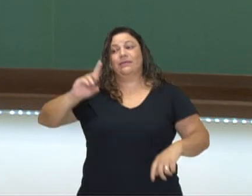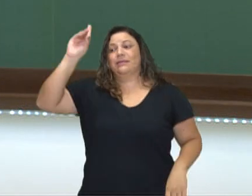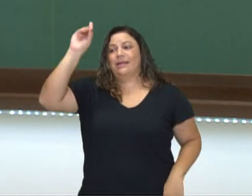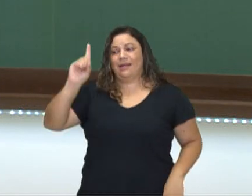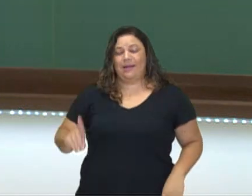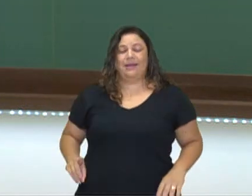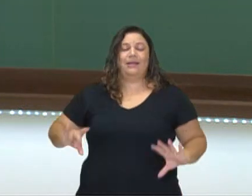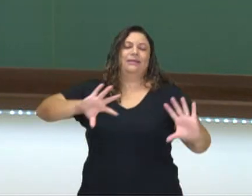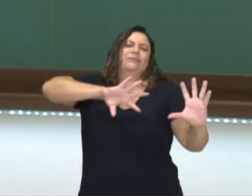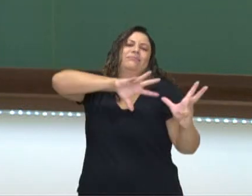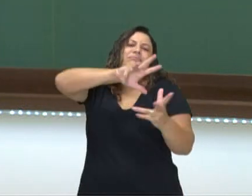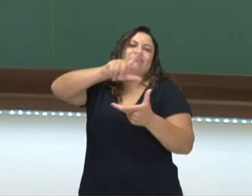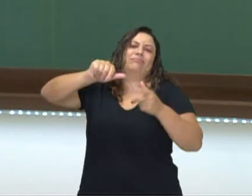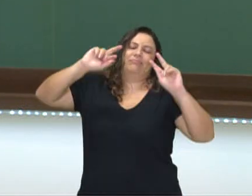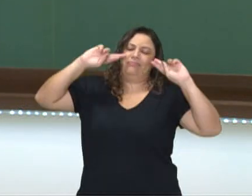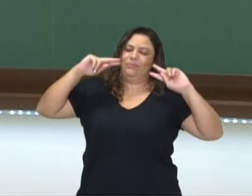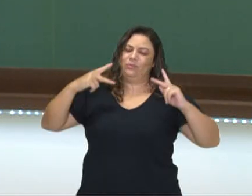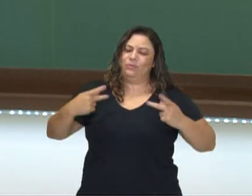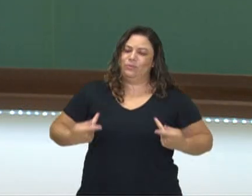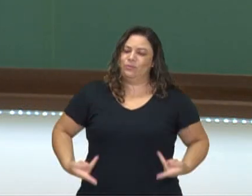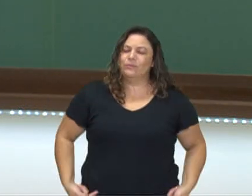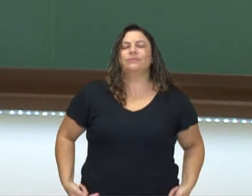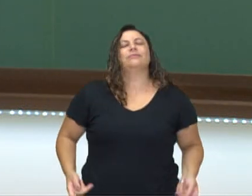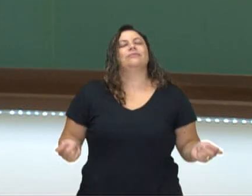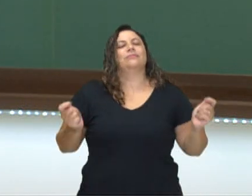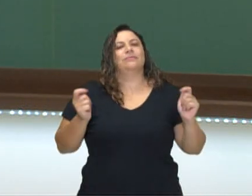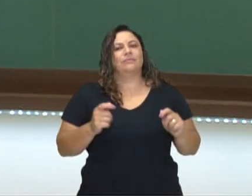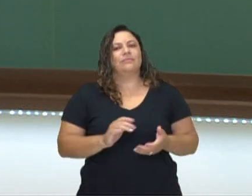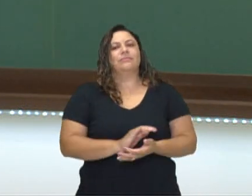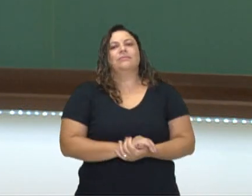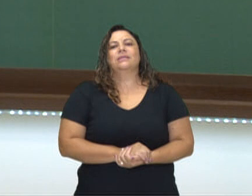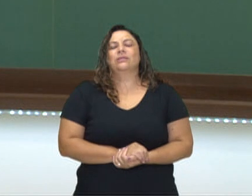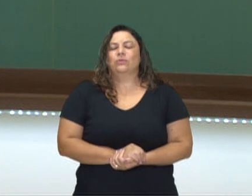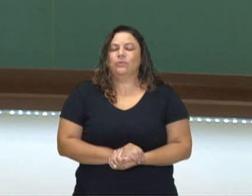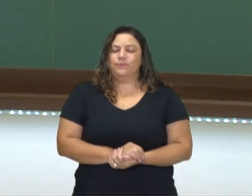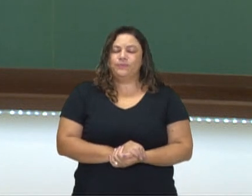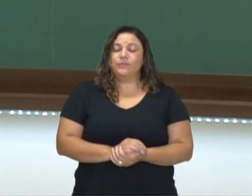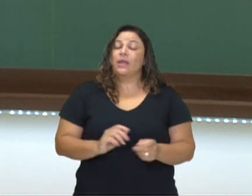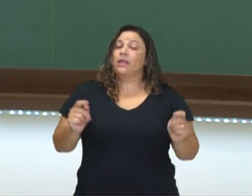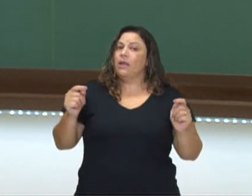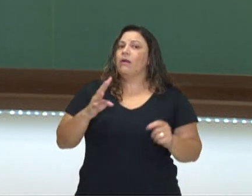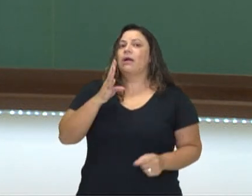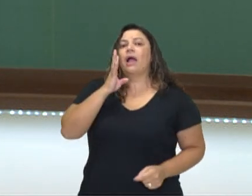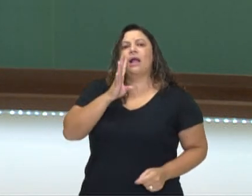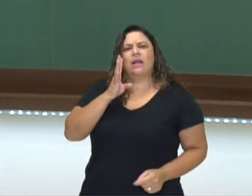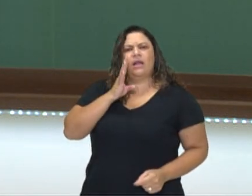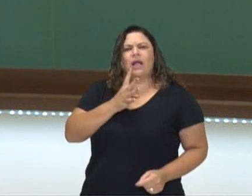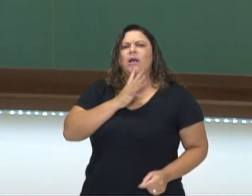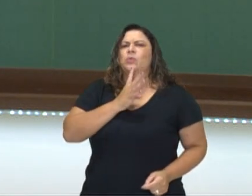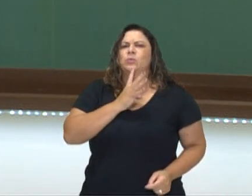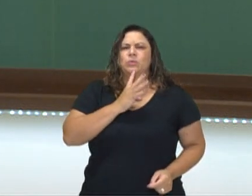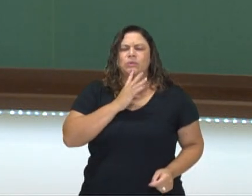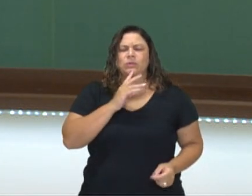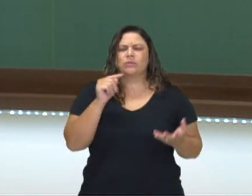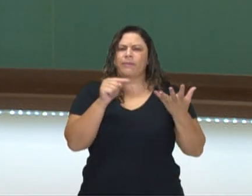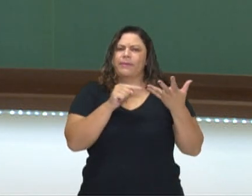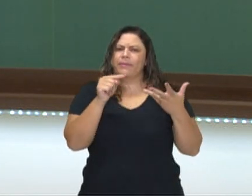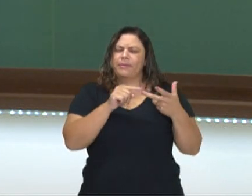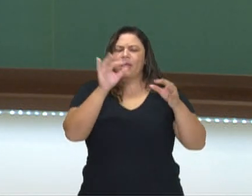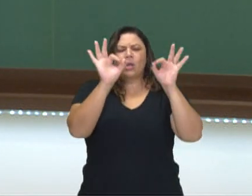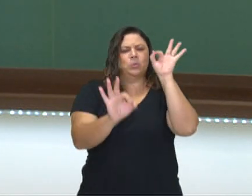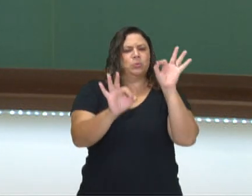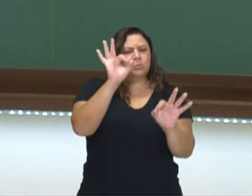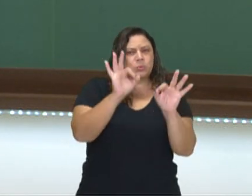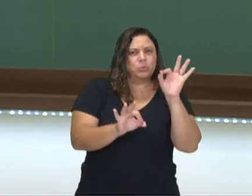Direitos Humanos. Então, bem legal aí de vocês conhecerem essa declaração, porque ela vai falar de questões como a